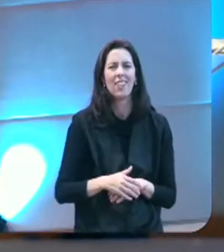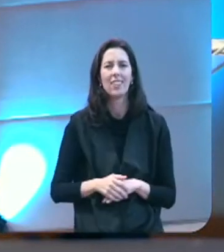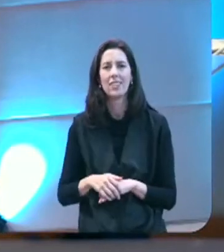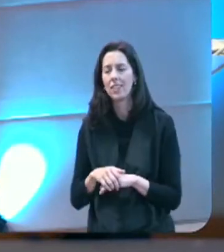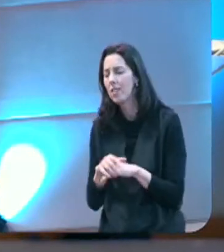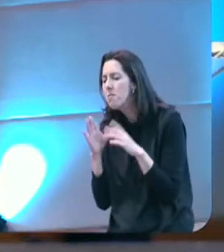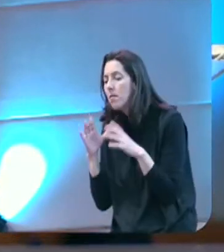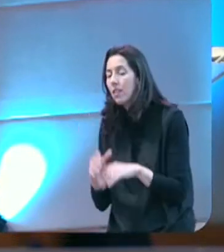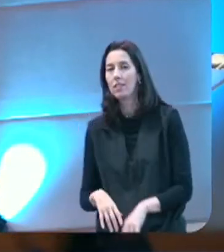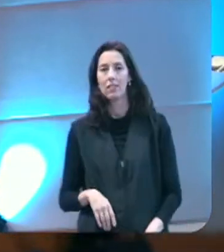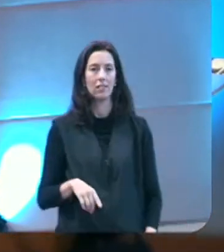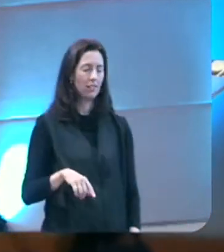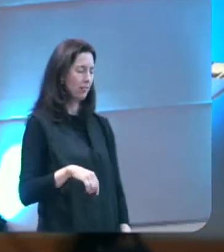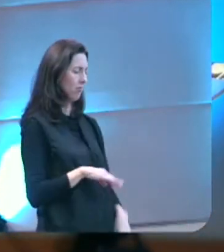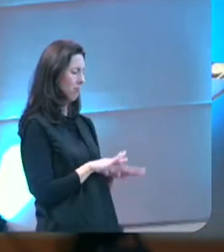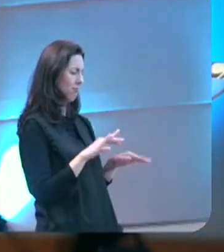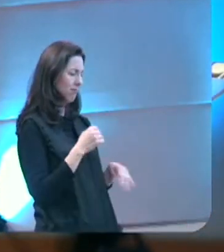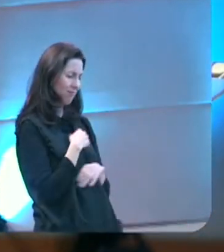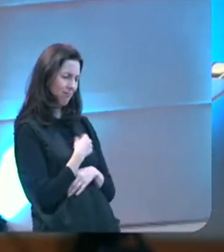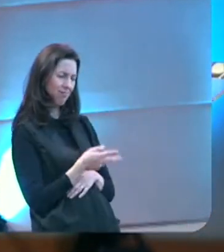aquela menina, achou-a